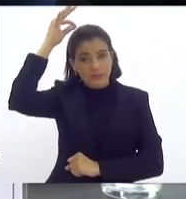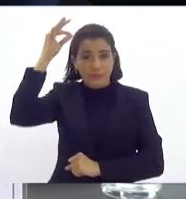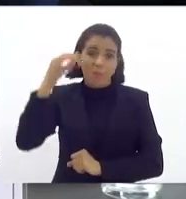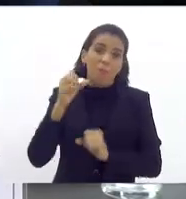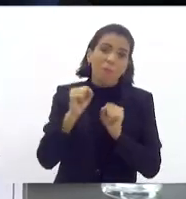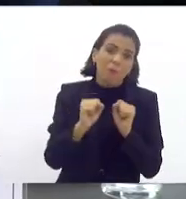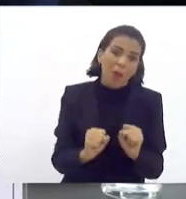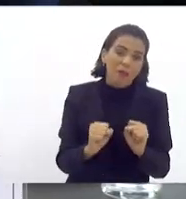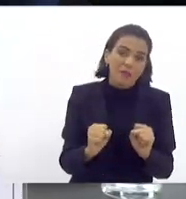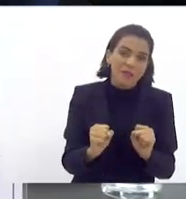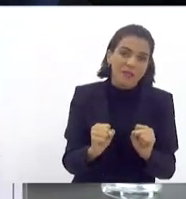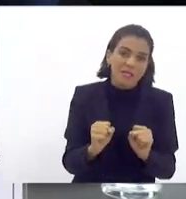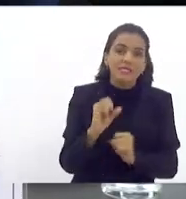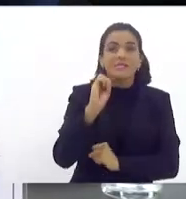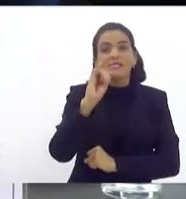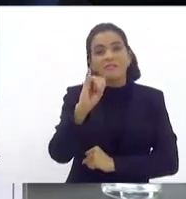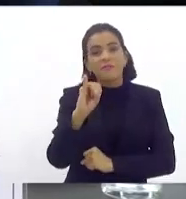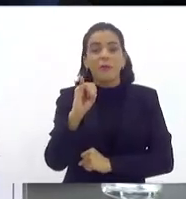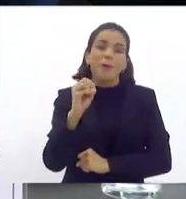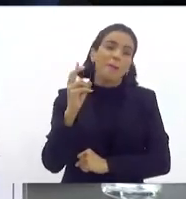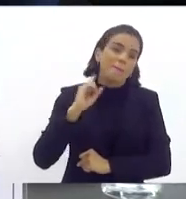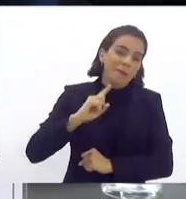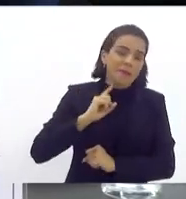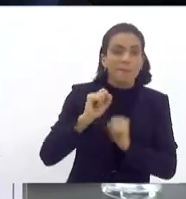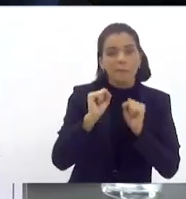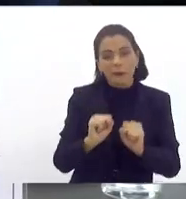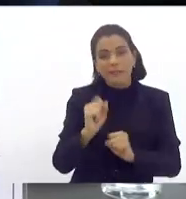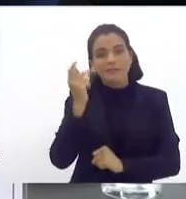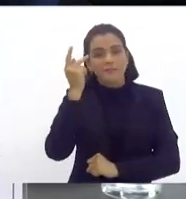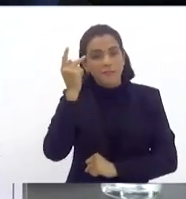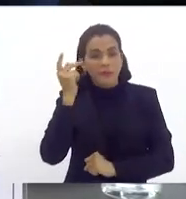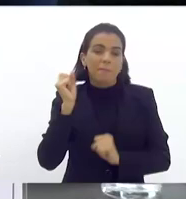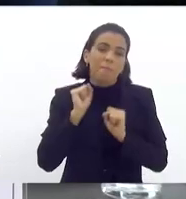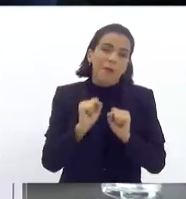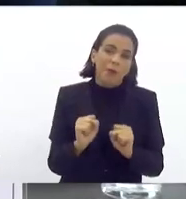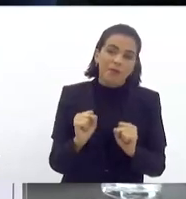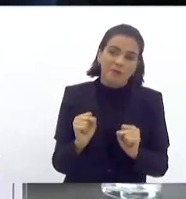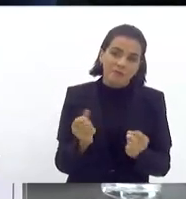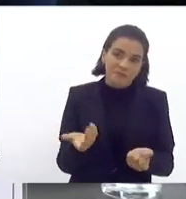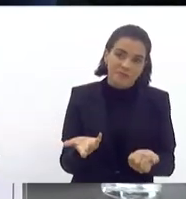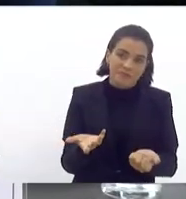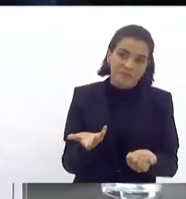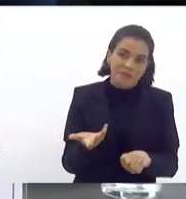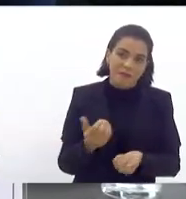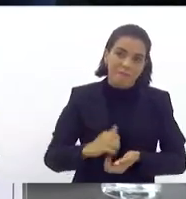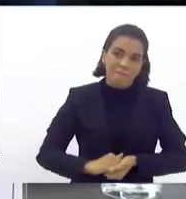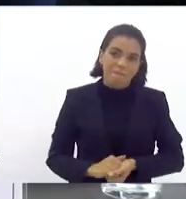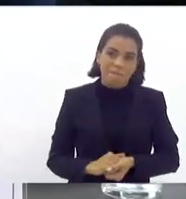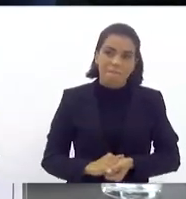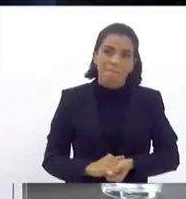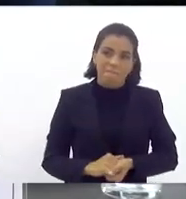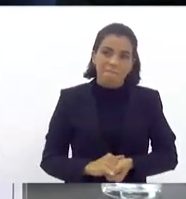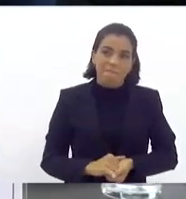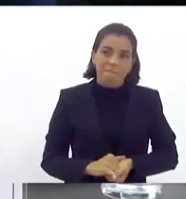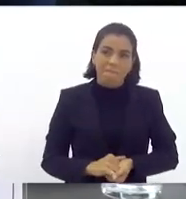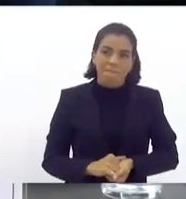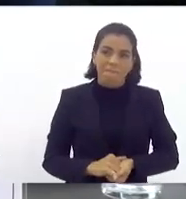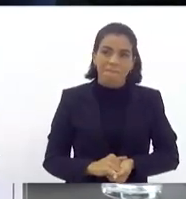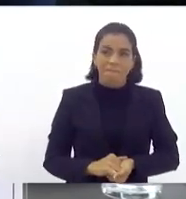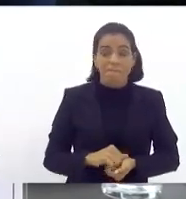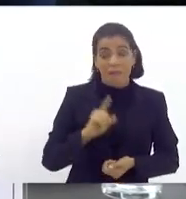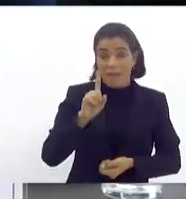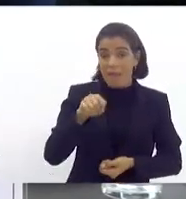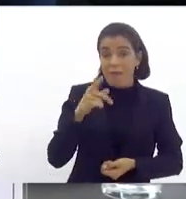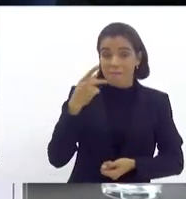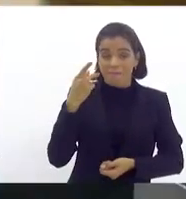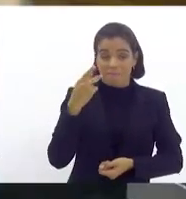pode. Se for em Minas, pode. Se for em São Paulo, pode. Então, acho que aduz razão ao deputado doutor Serginho. Presidente, acho